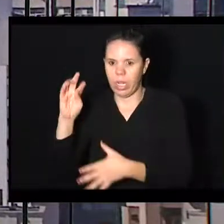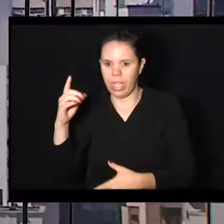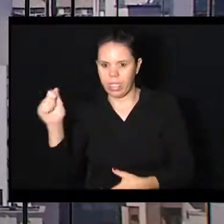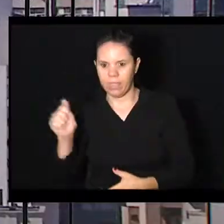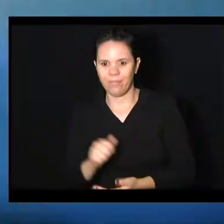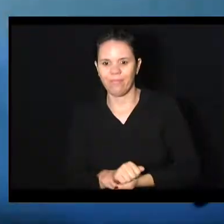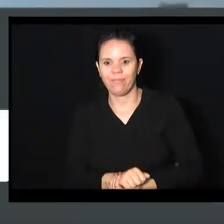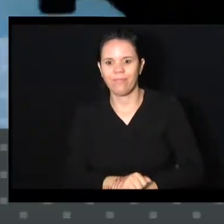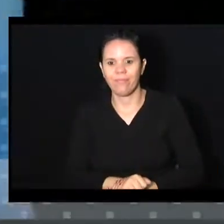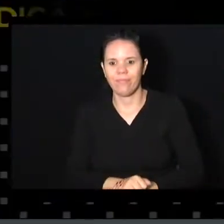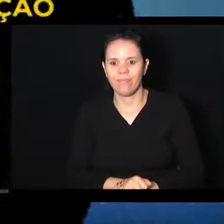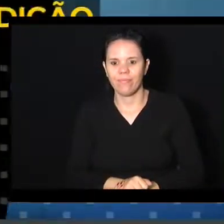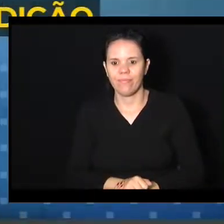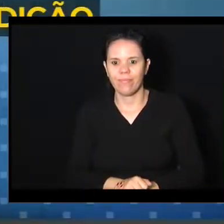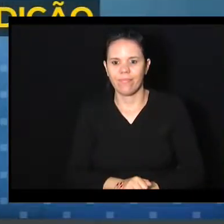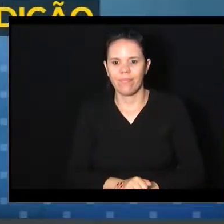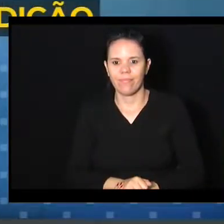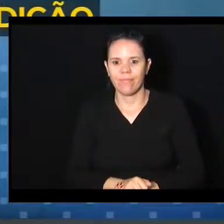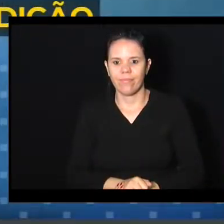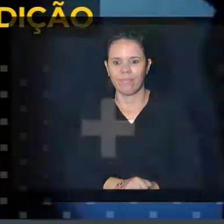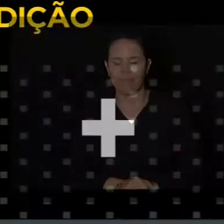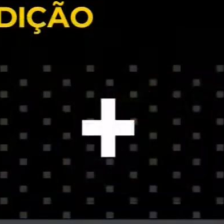daí.